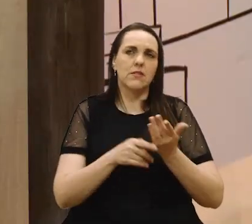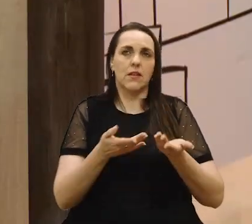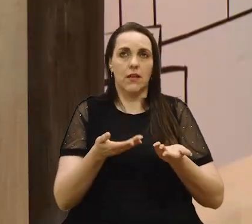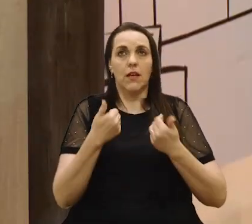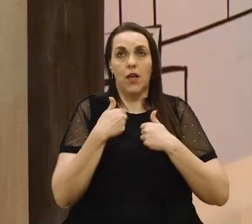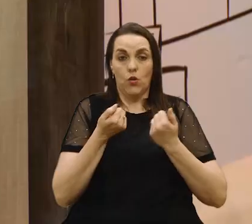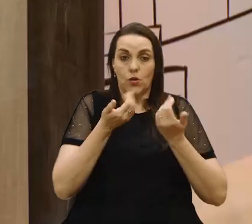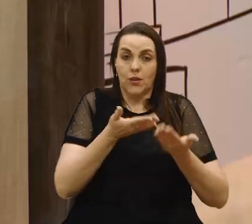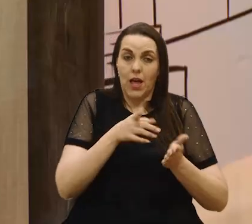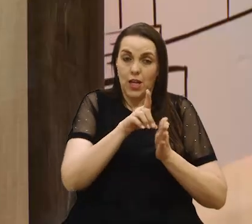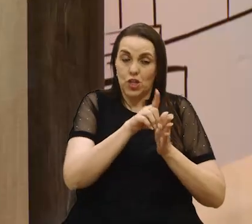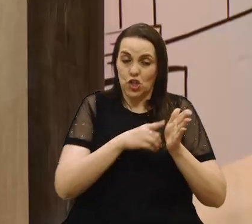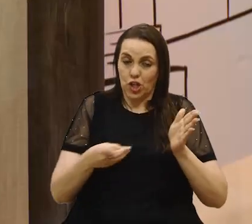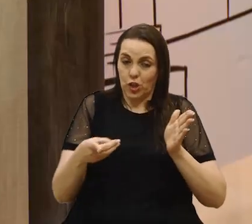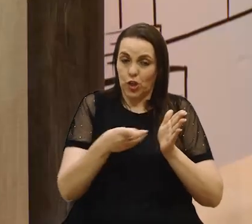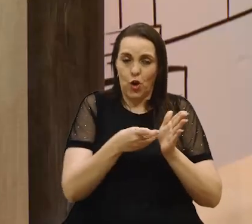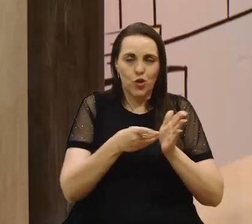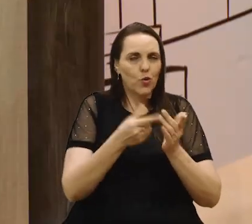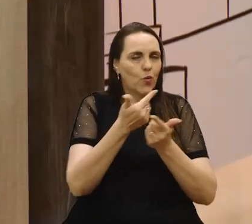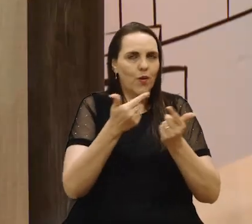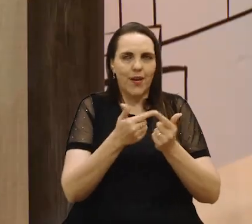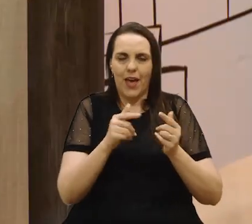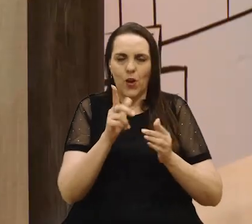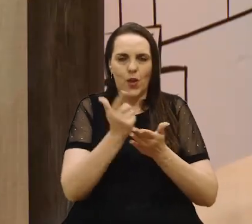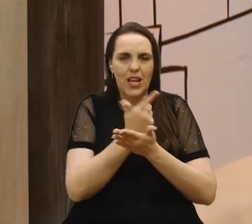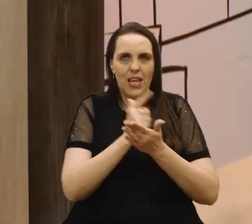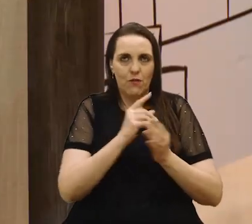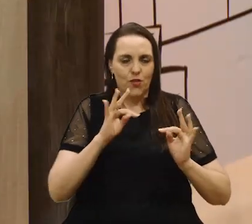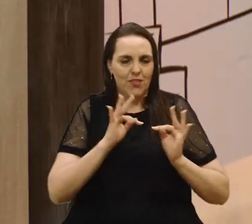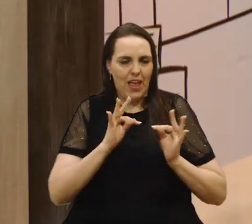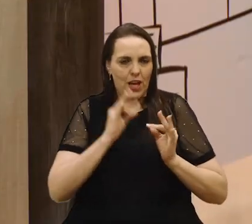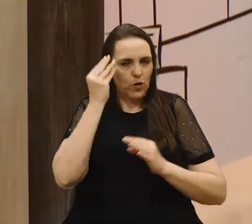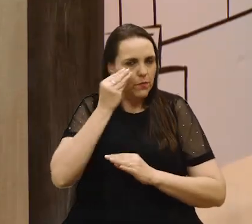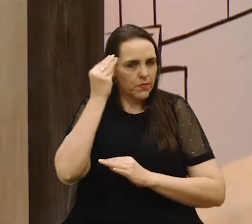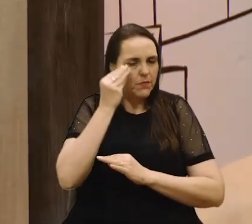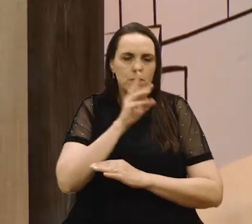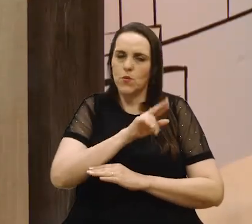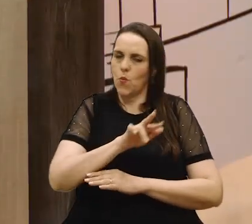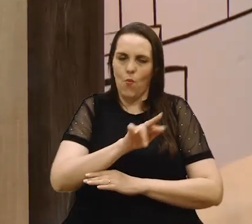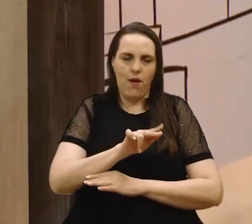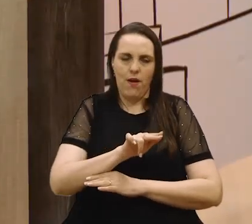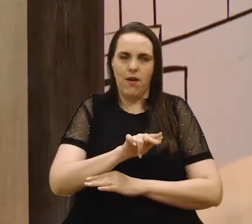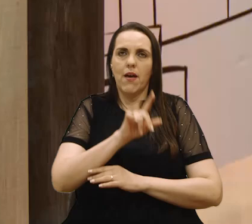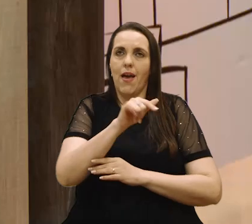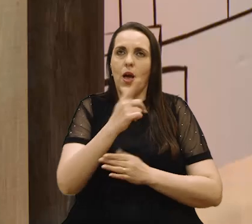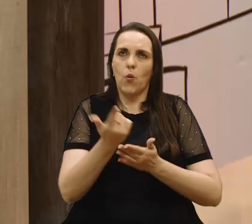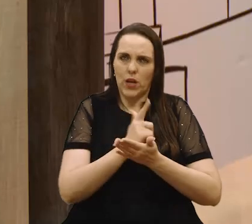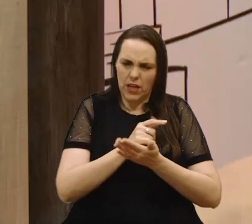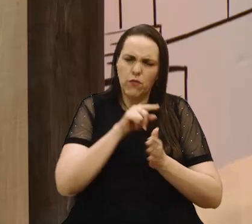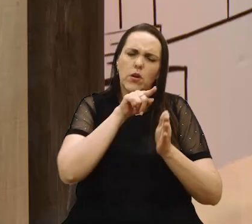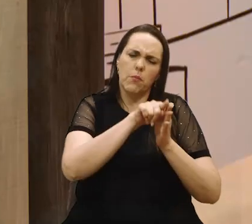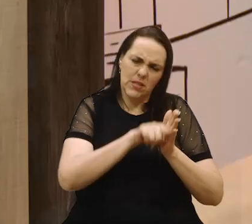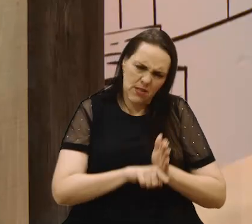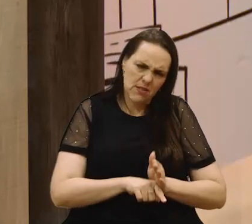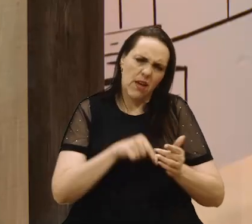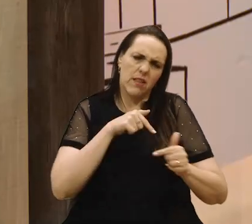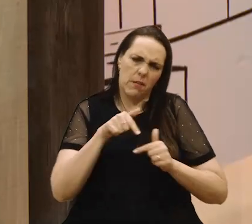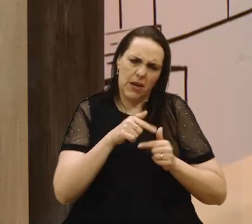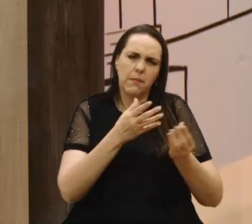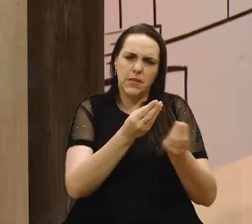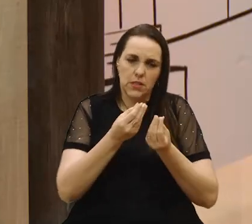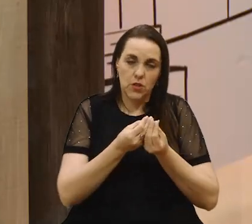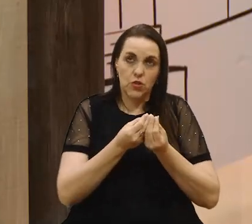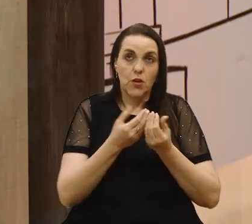pesquisa. Embora eu não traga diagnósticos, eu não quero que seja um livro técnico de psicologia, porque não é, mas é um livro pesquisado, é um livro